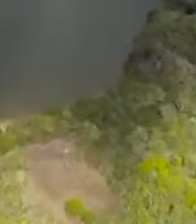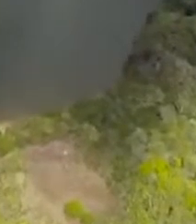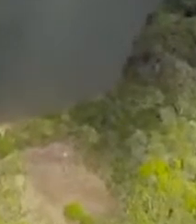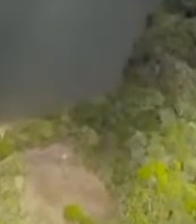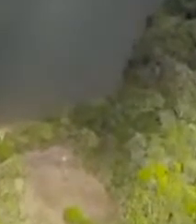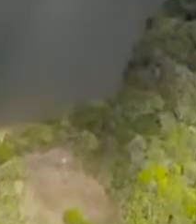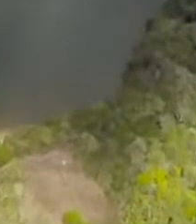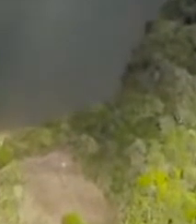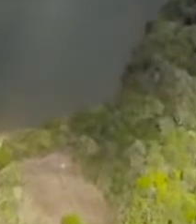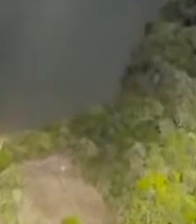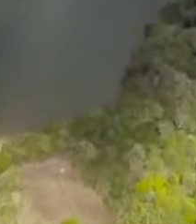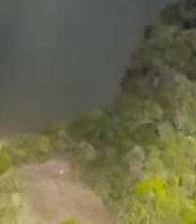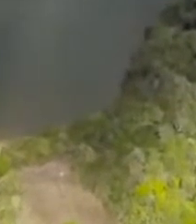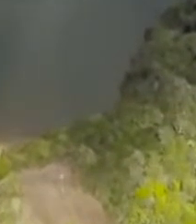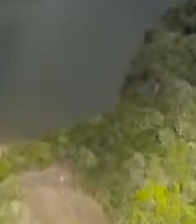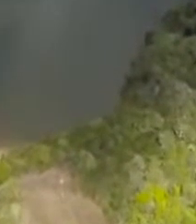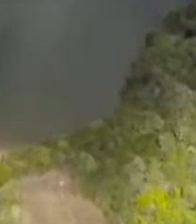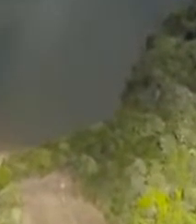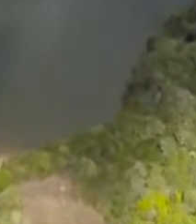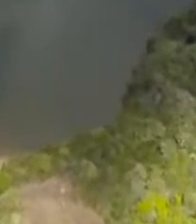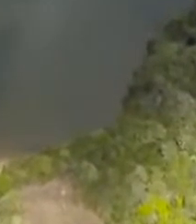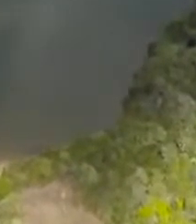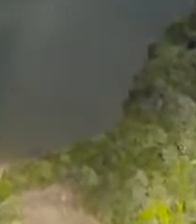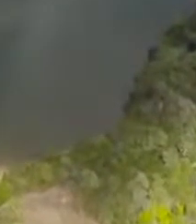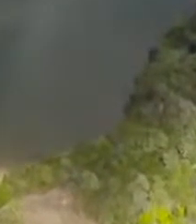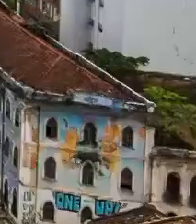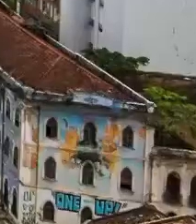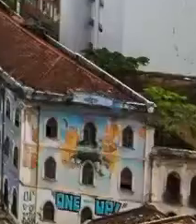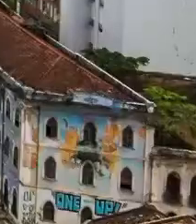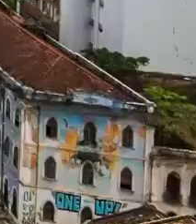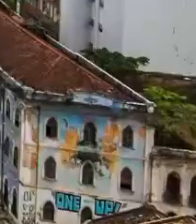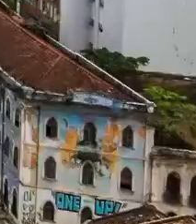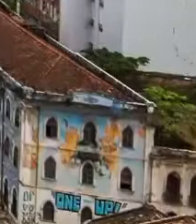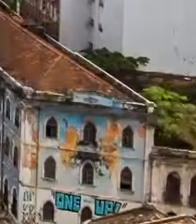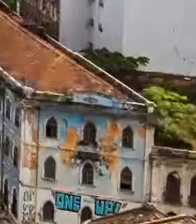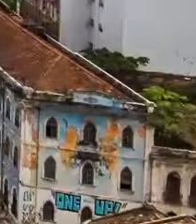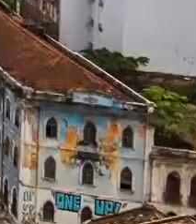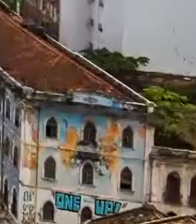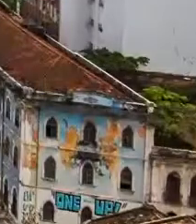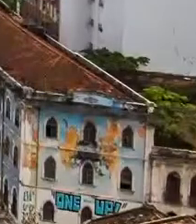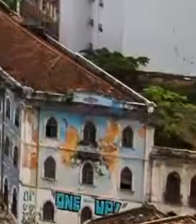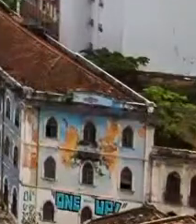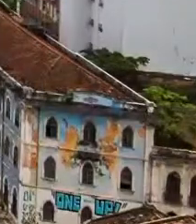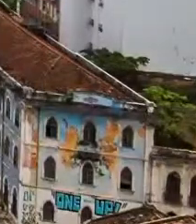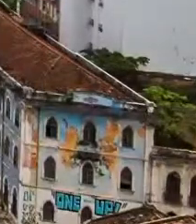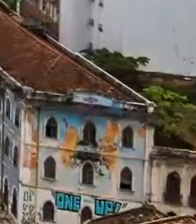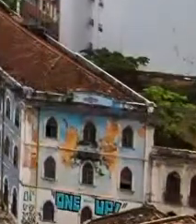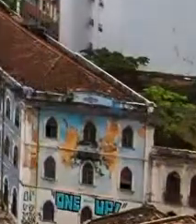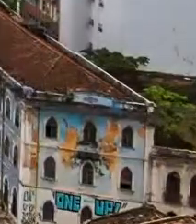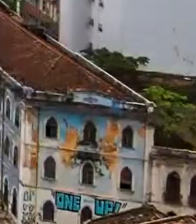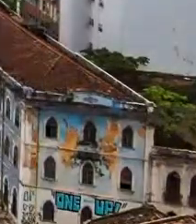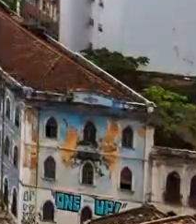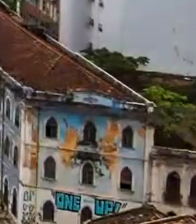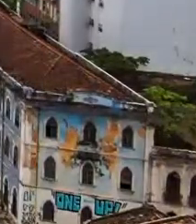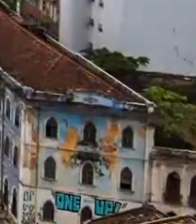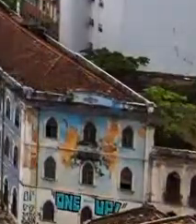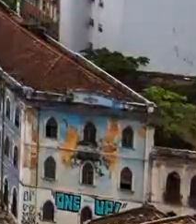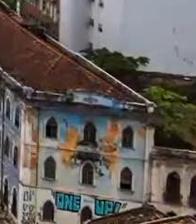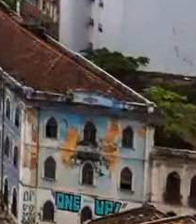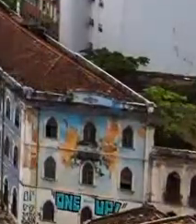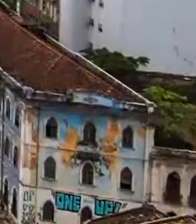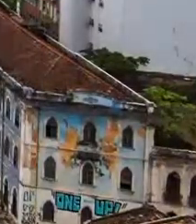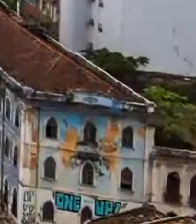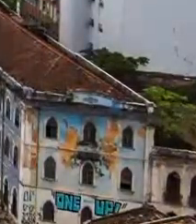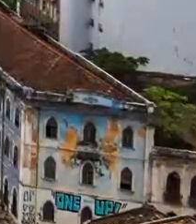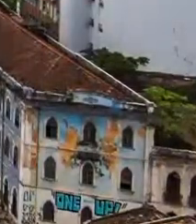pátria amada, lavrada, salve, salve Brasil, um sonho intenso, raio vívido